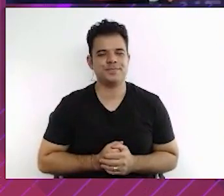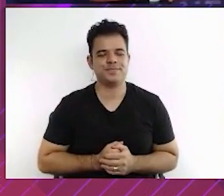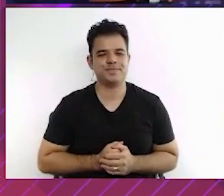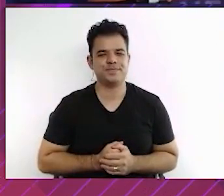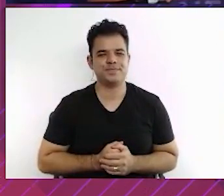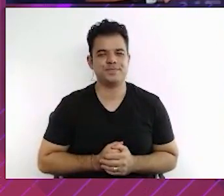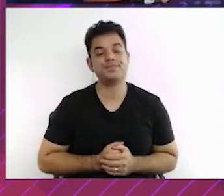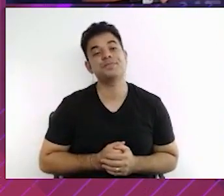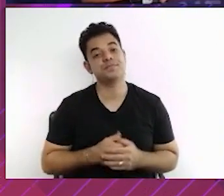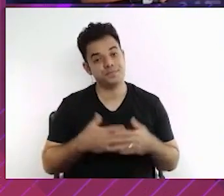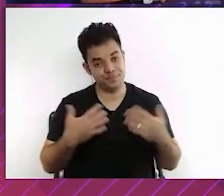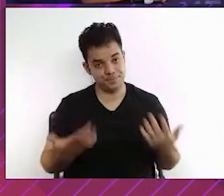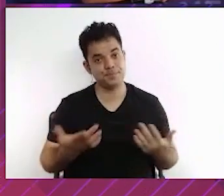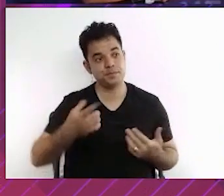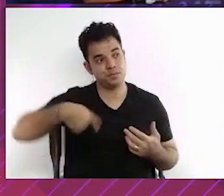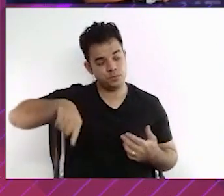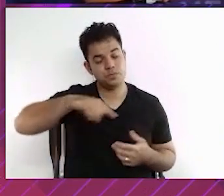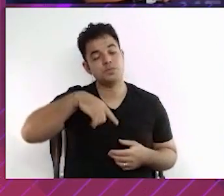Mas então, a gente